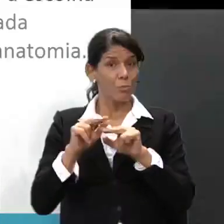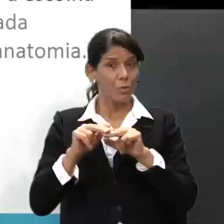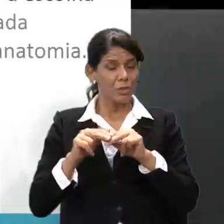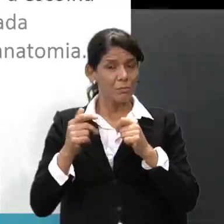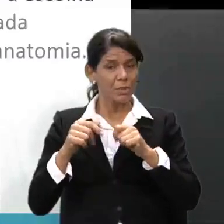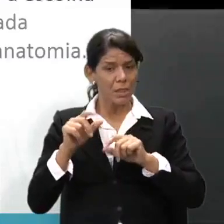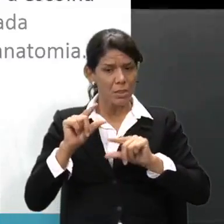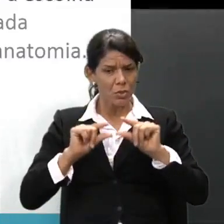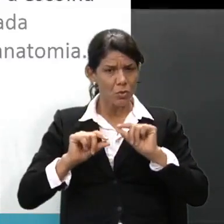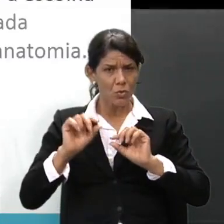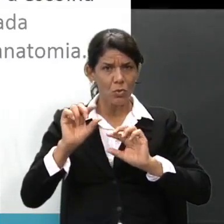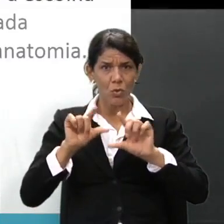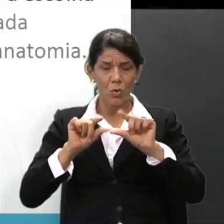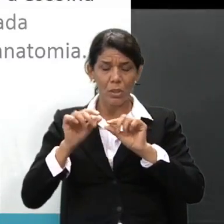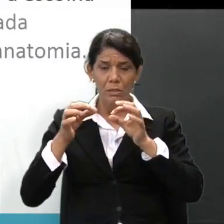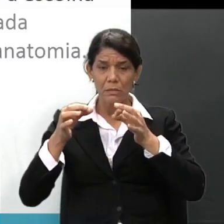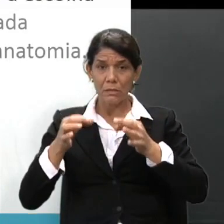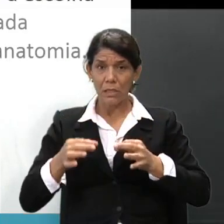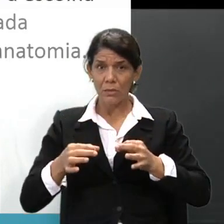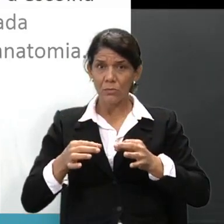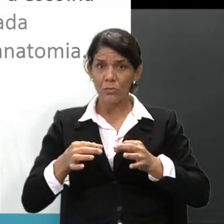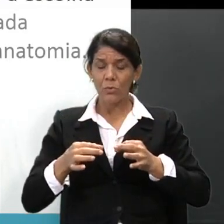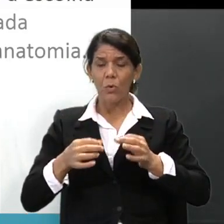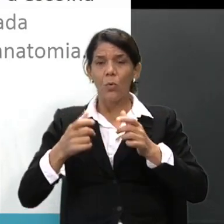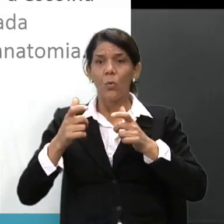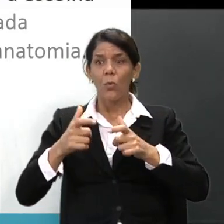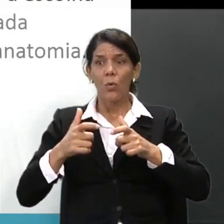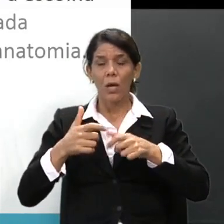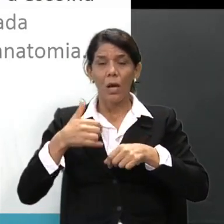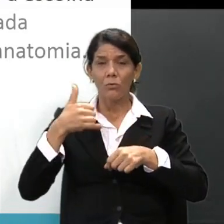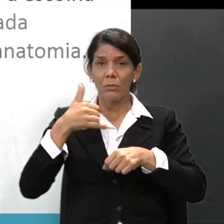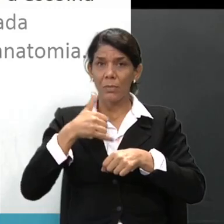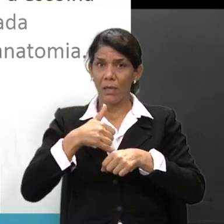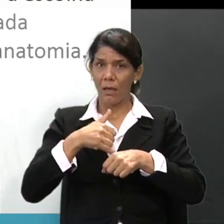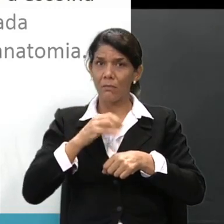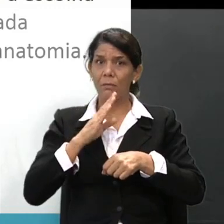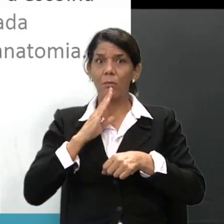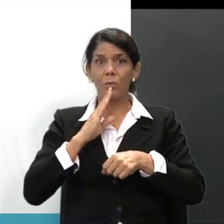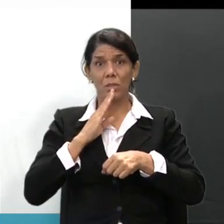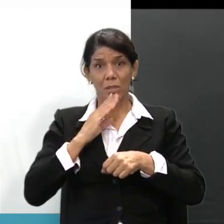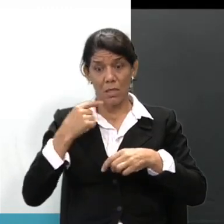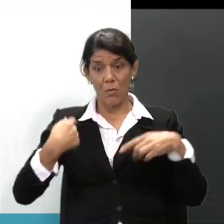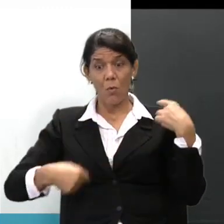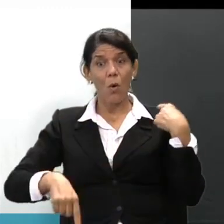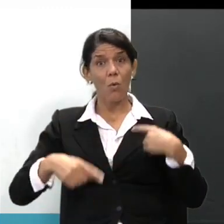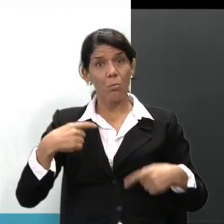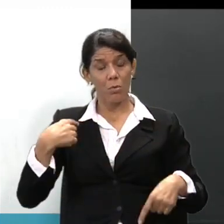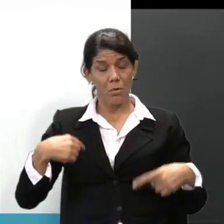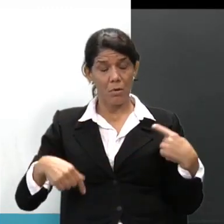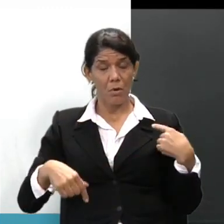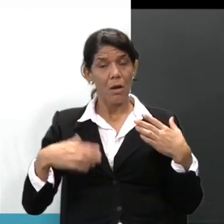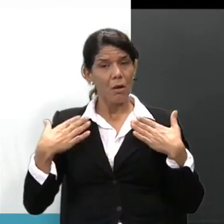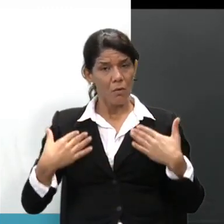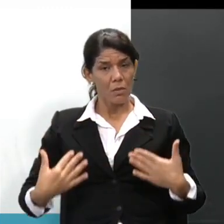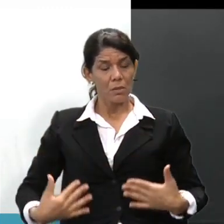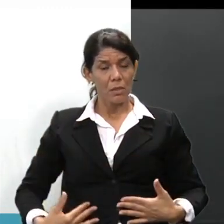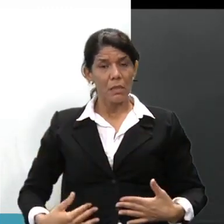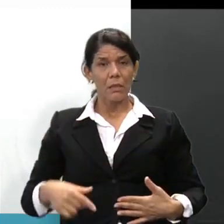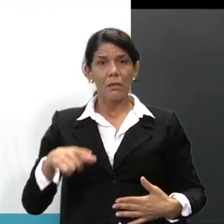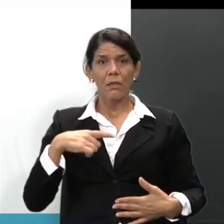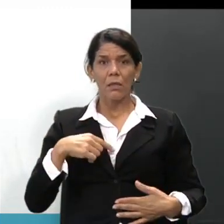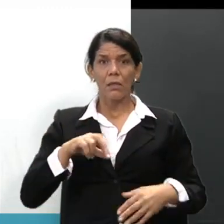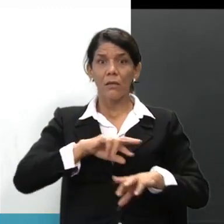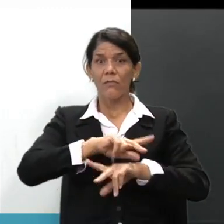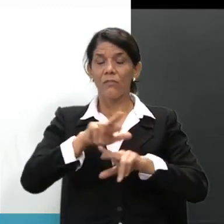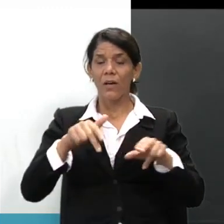e analisada juntamente com os conhecimentos de anatomia. Então, por exemplo, nós temos várias faixas